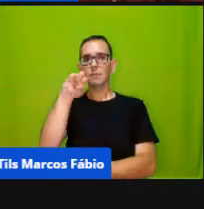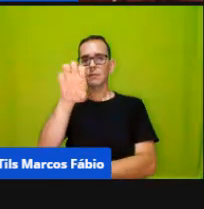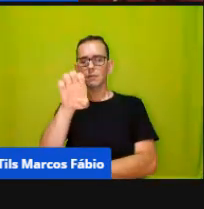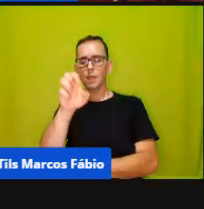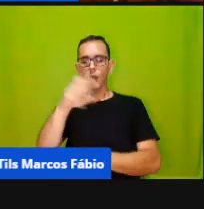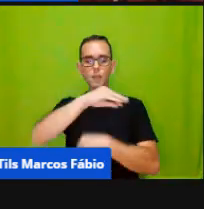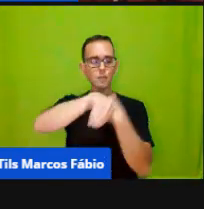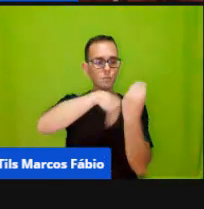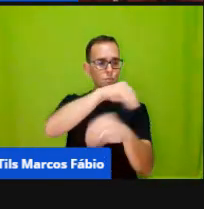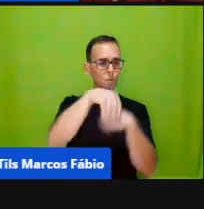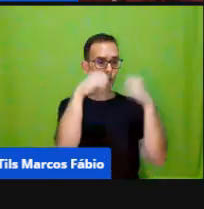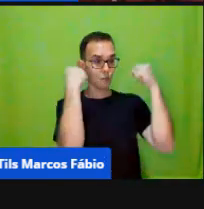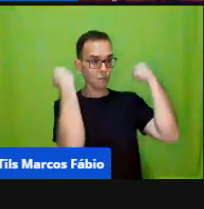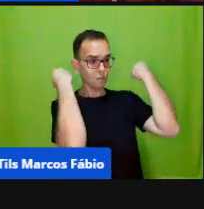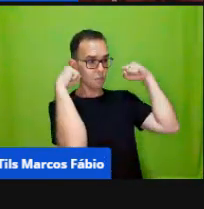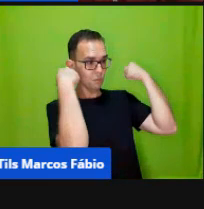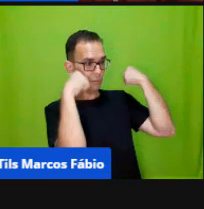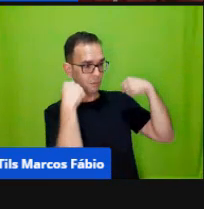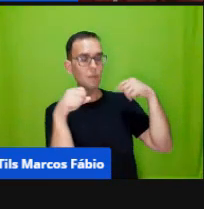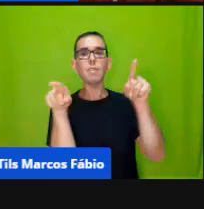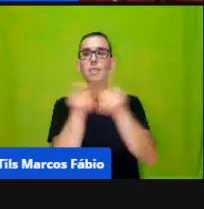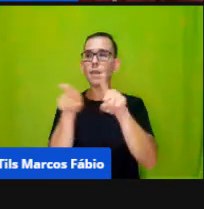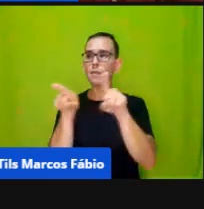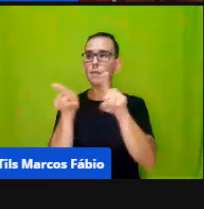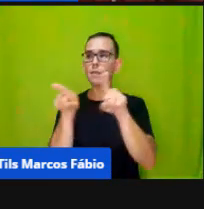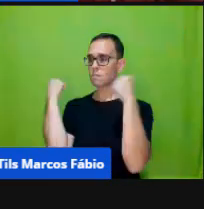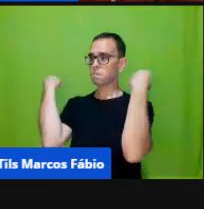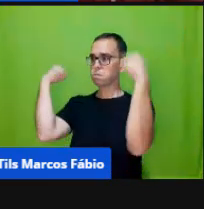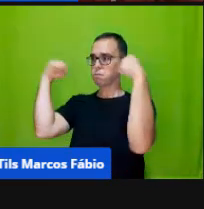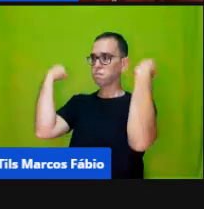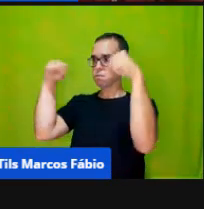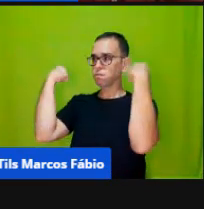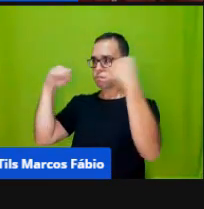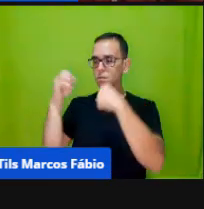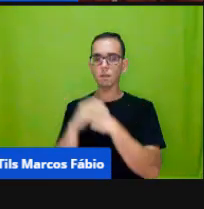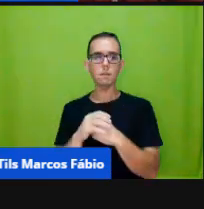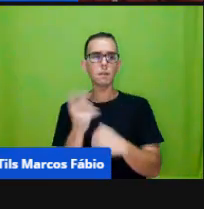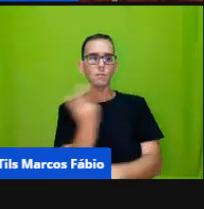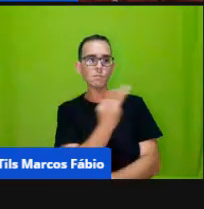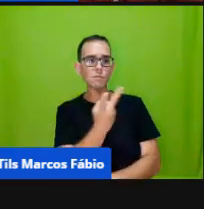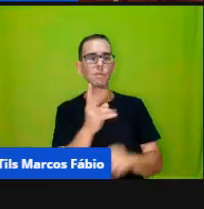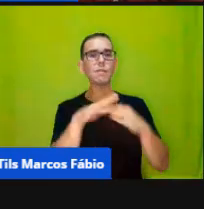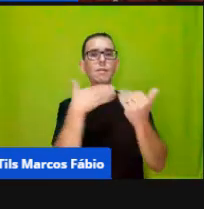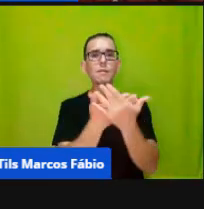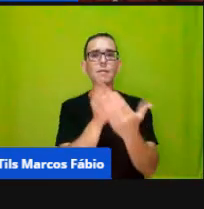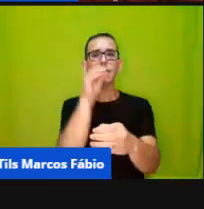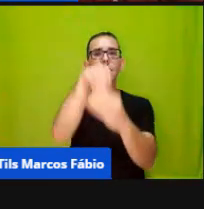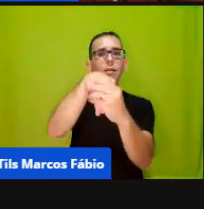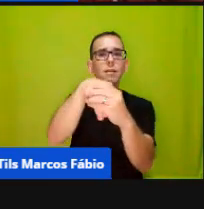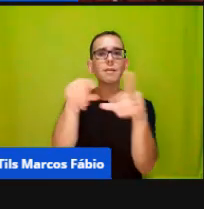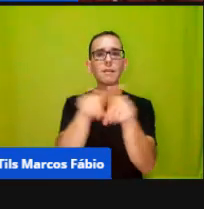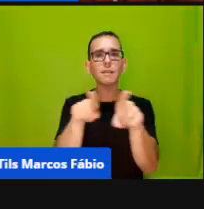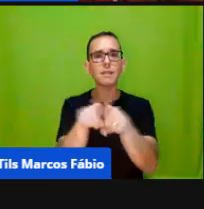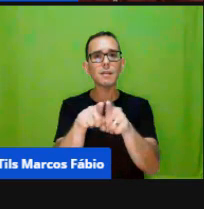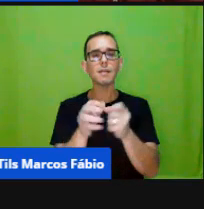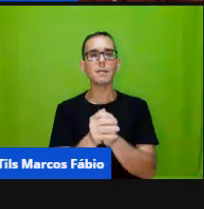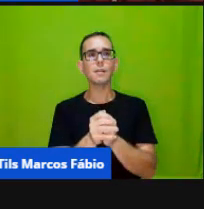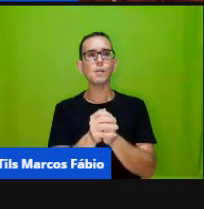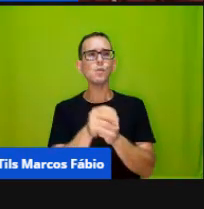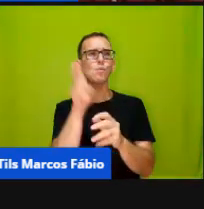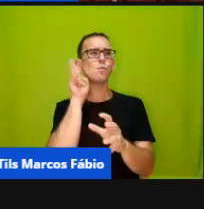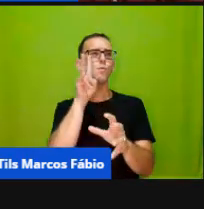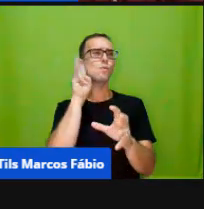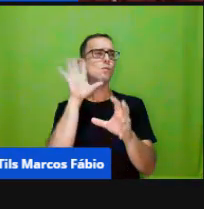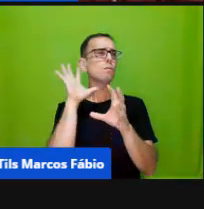pouco educação física e esporte, educação física e esporte escolar, ah, com a história que